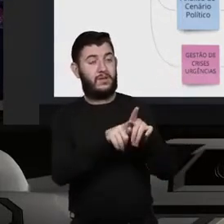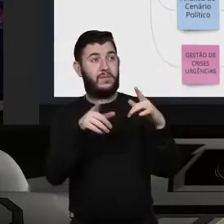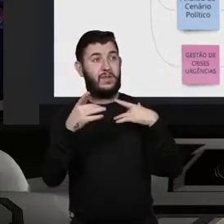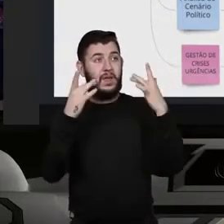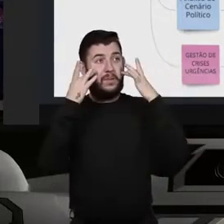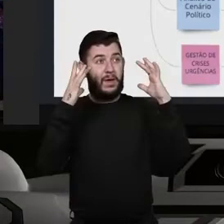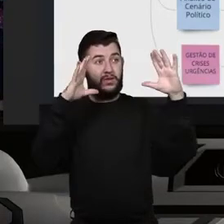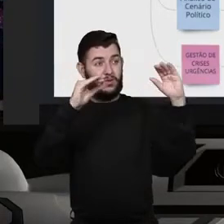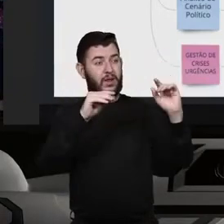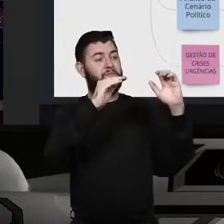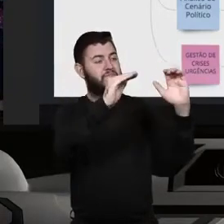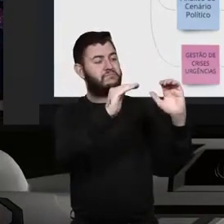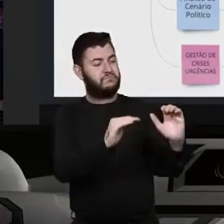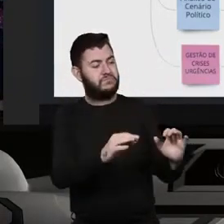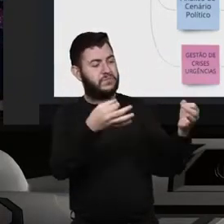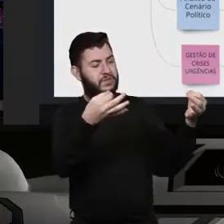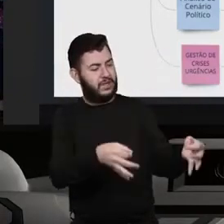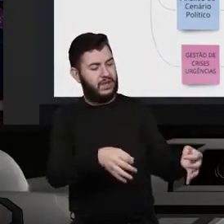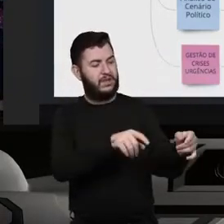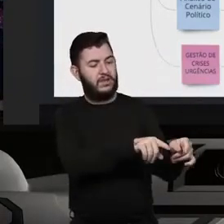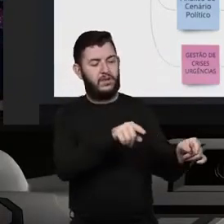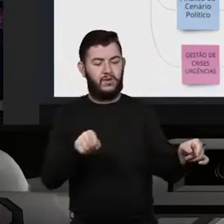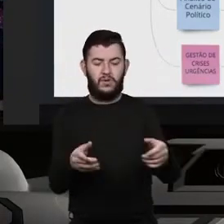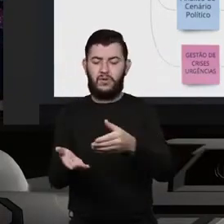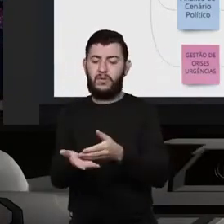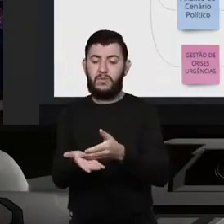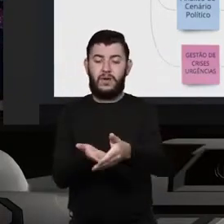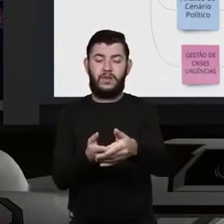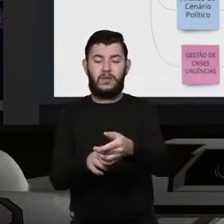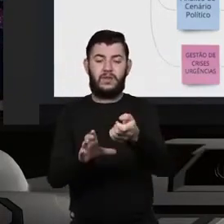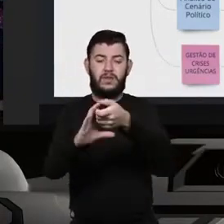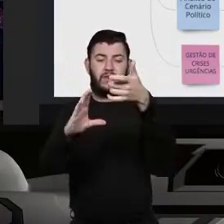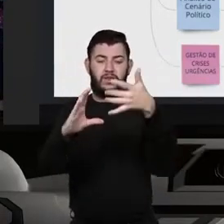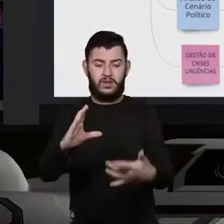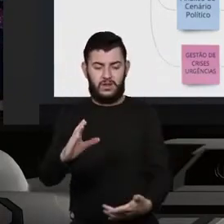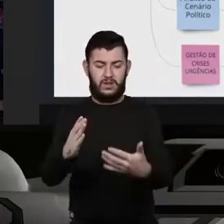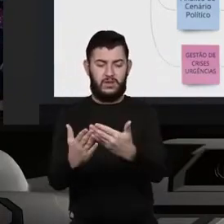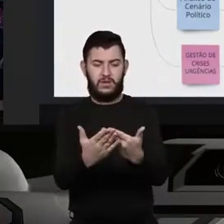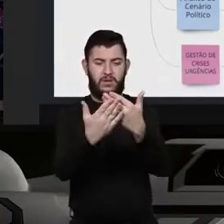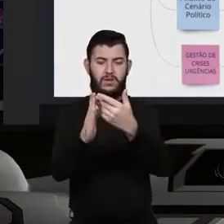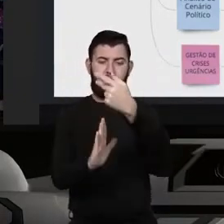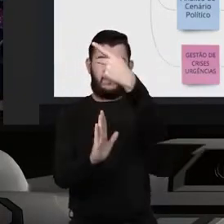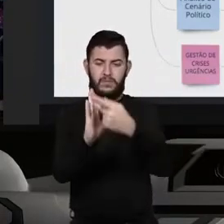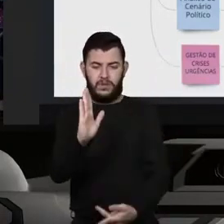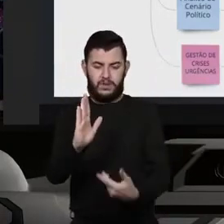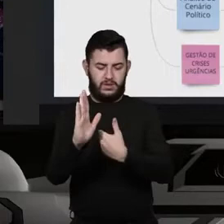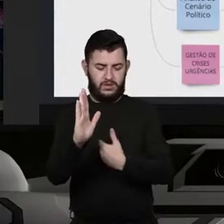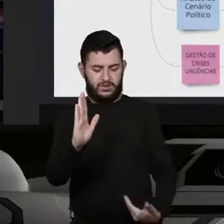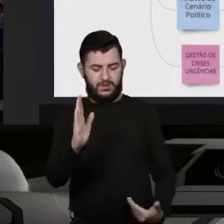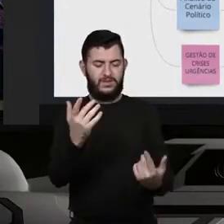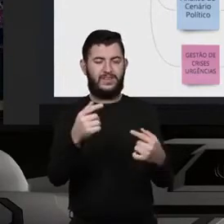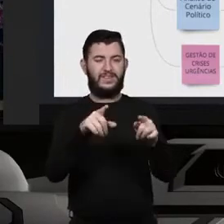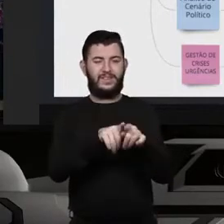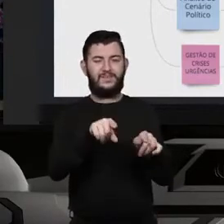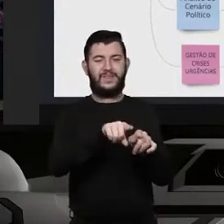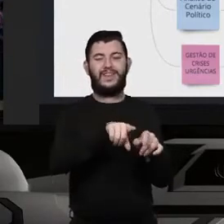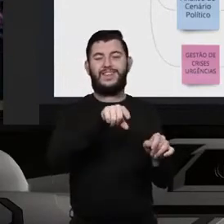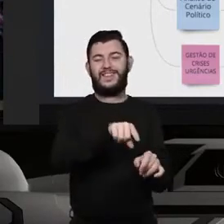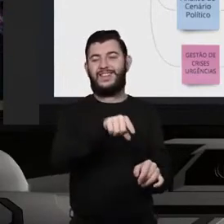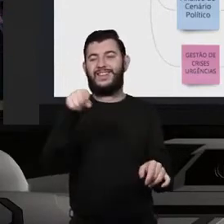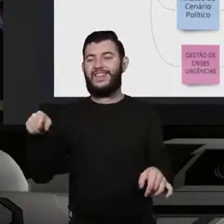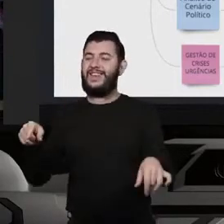para o prospecto de plano de governo. E quando vai para o prospecto de plano de governo, ele passa, vamos dizer assim, por uma sabatina, né?